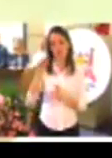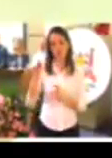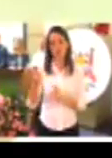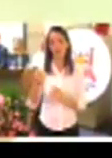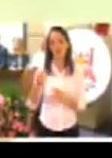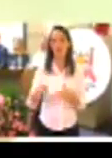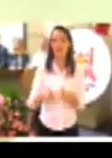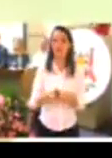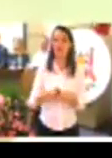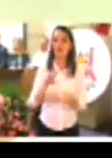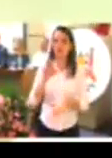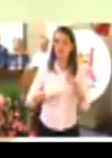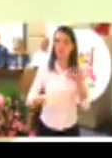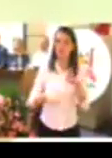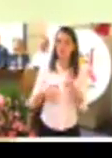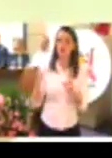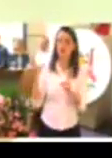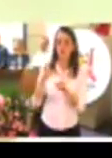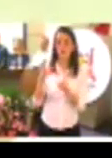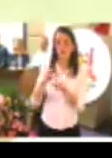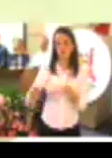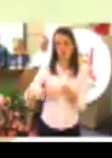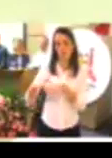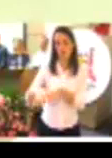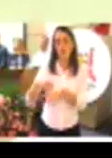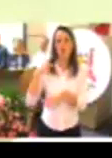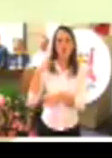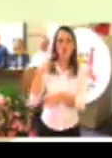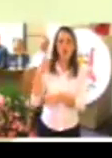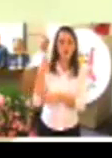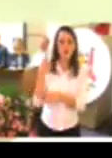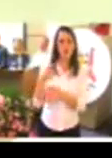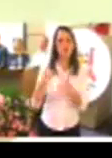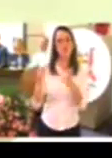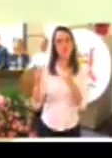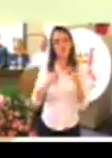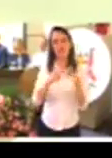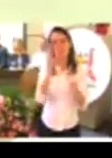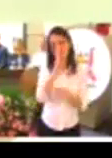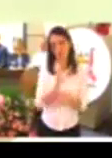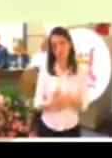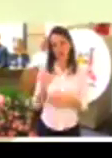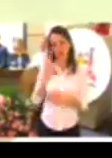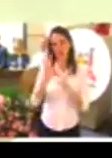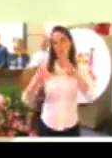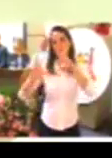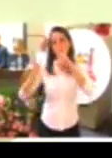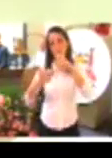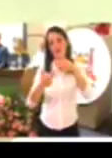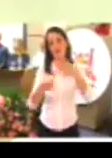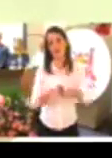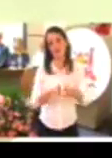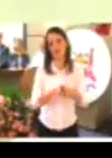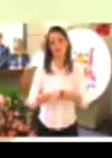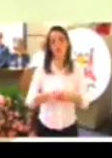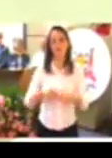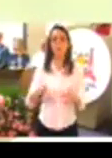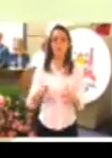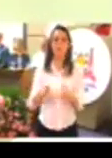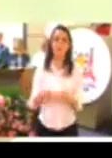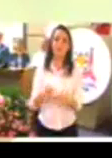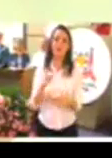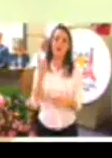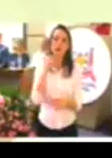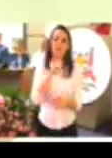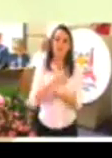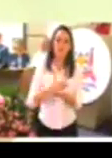1988, sob fortes influências dos movimentos políticos ocorridos no Brasil e no mundo. Foi nesse contexto